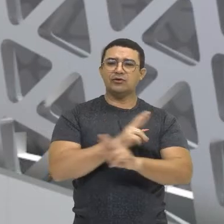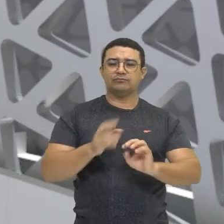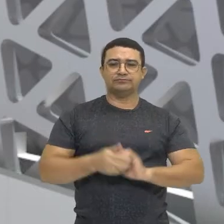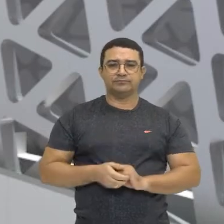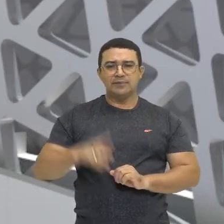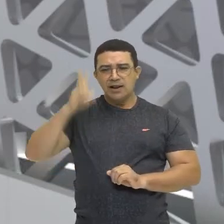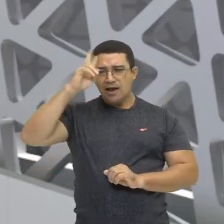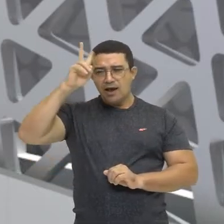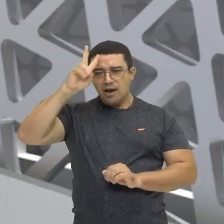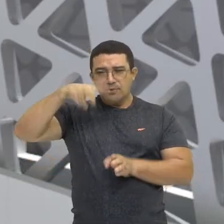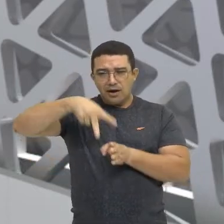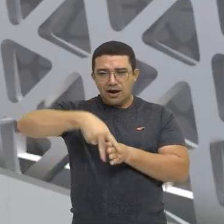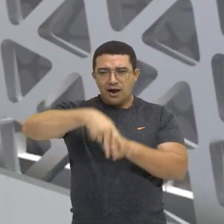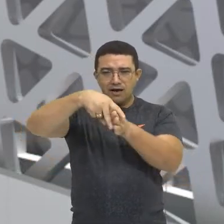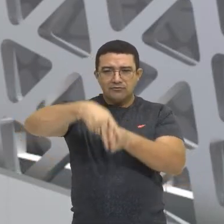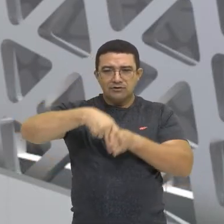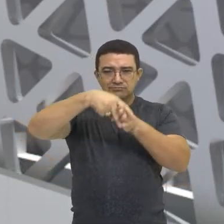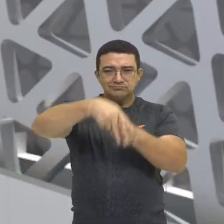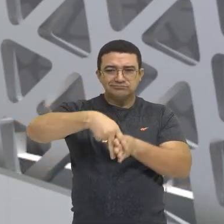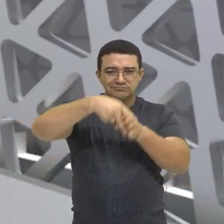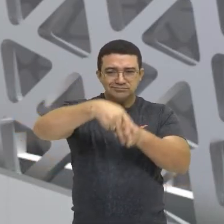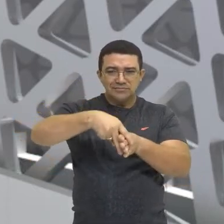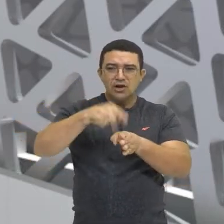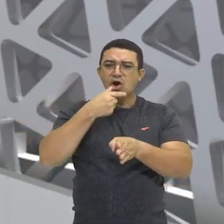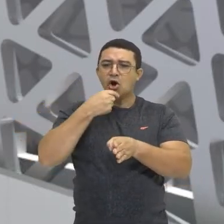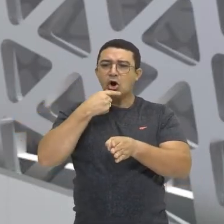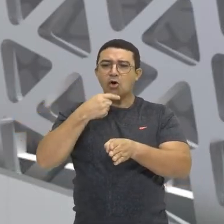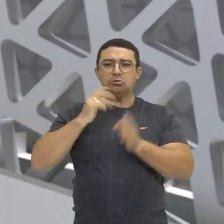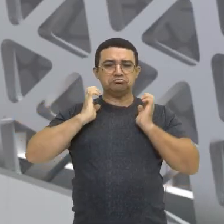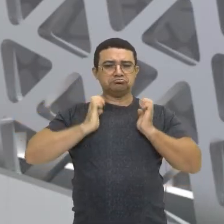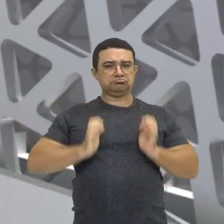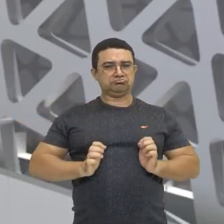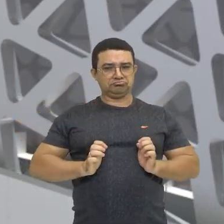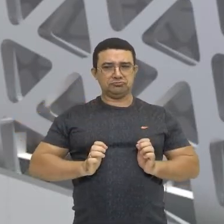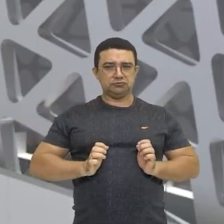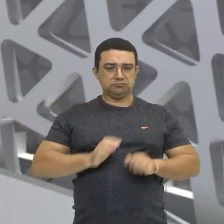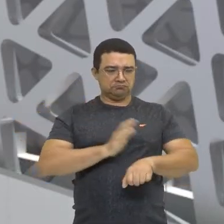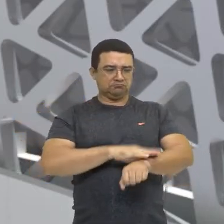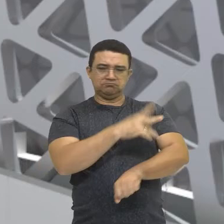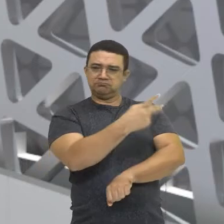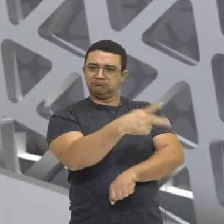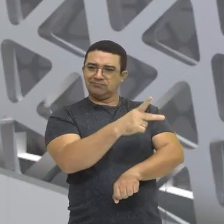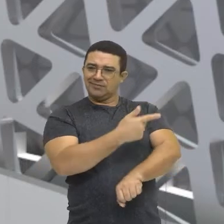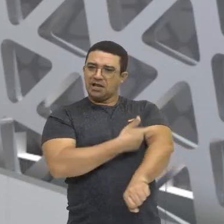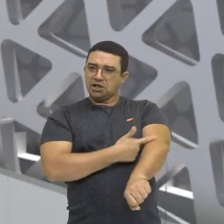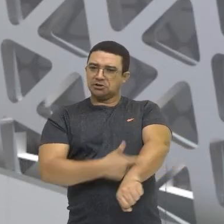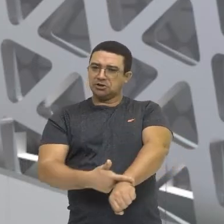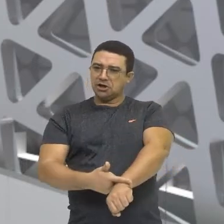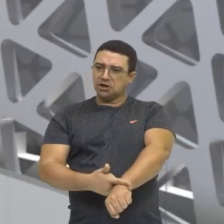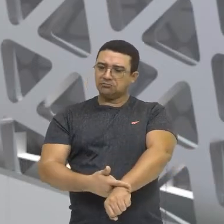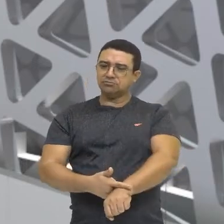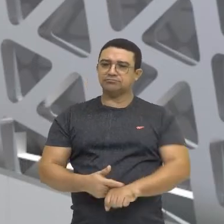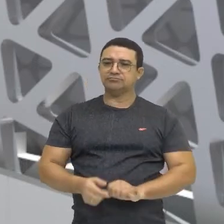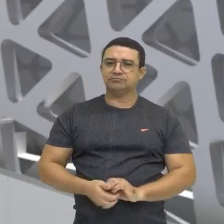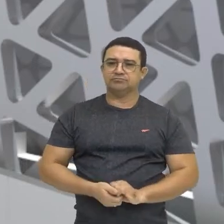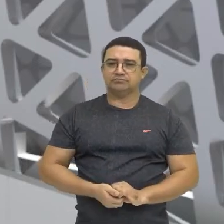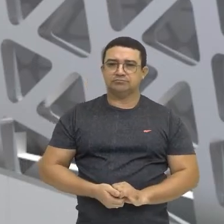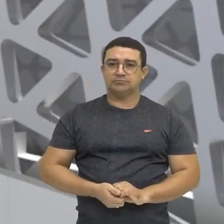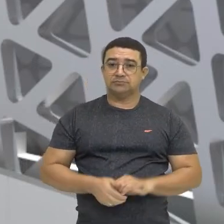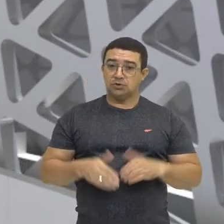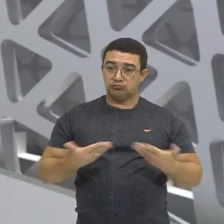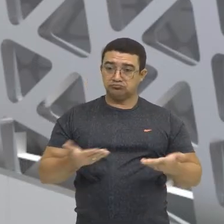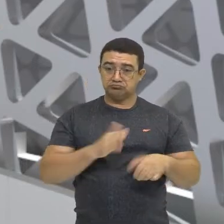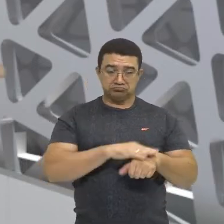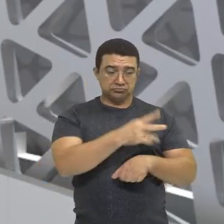Pois é, eles tinham princípios que orientavam a sua conduta moral, né, e cívica, e, enfim, a